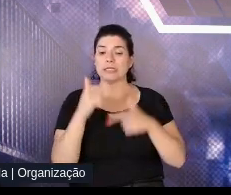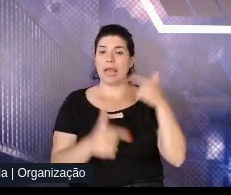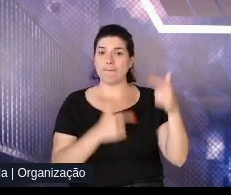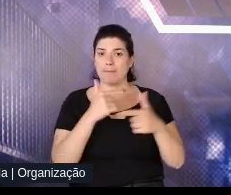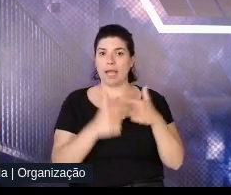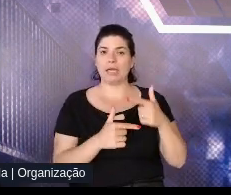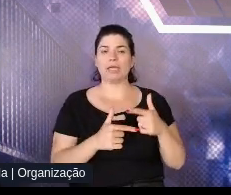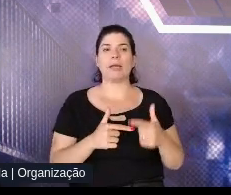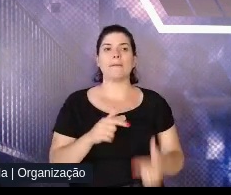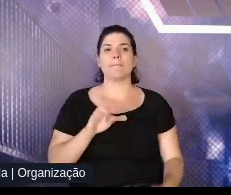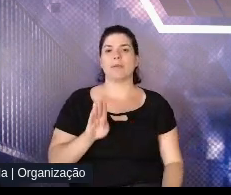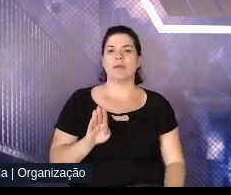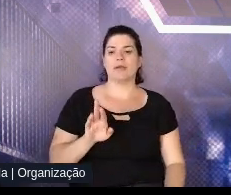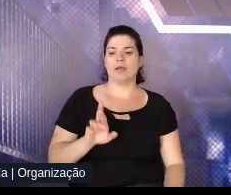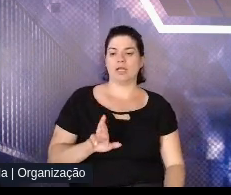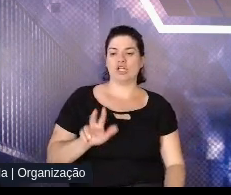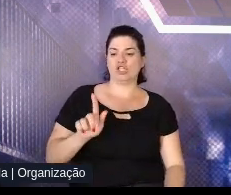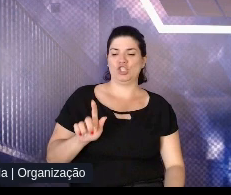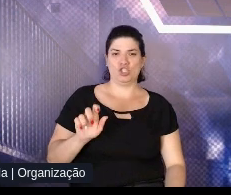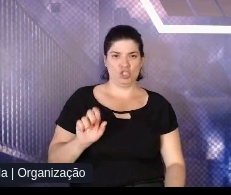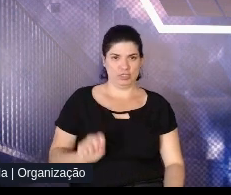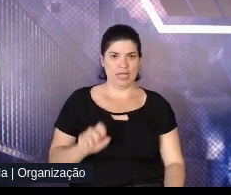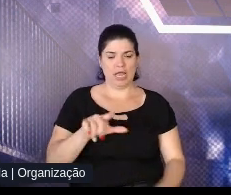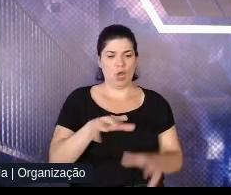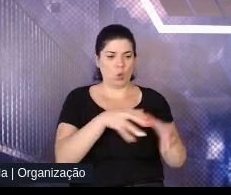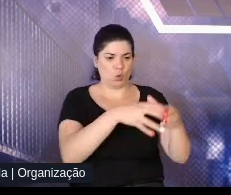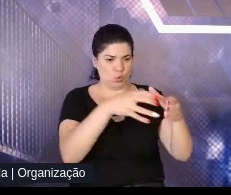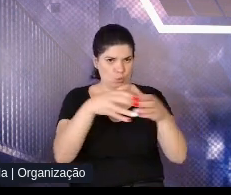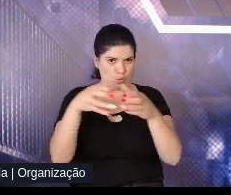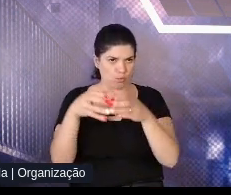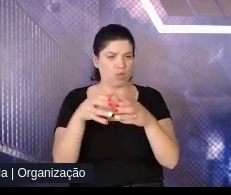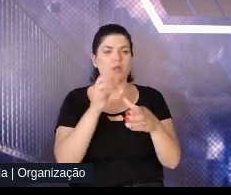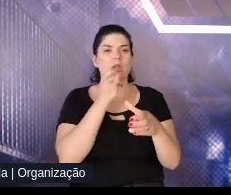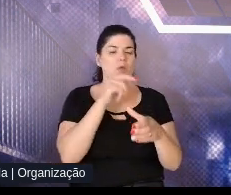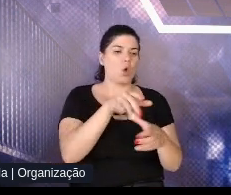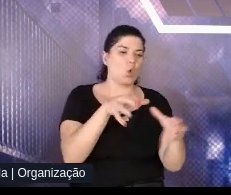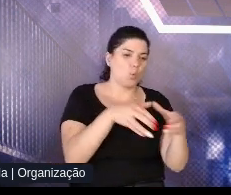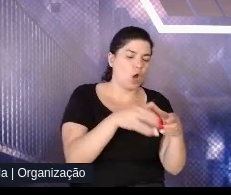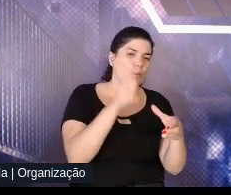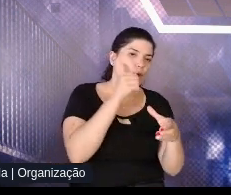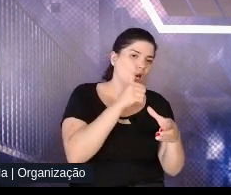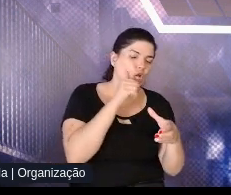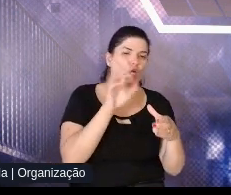com BRGs, então são grupos específicos. Então, tem grupos de mulheres,